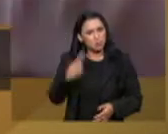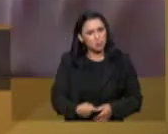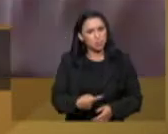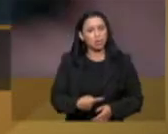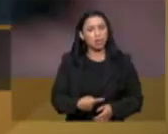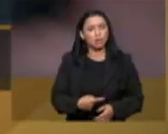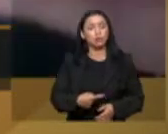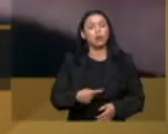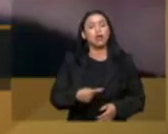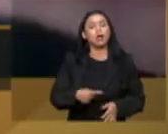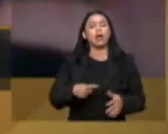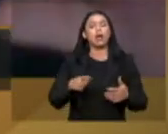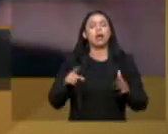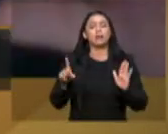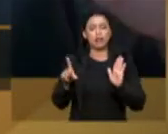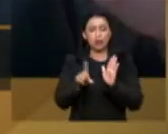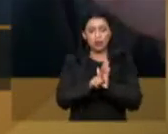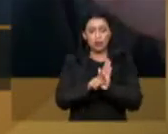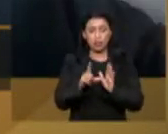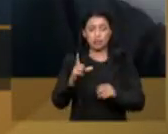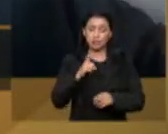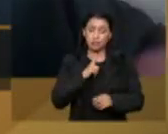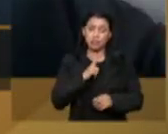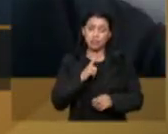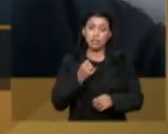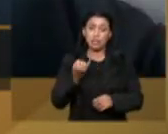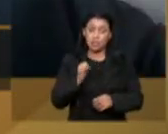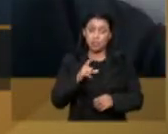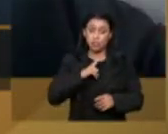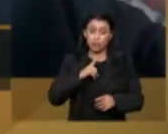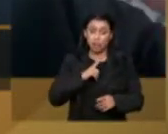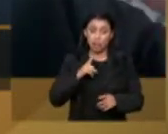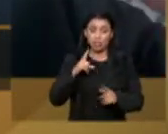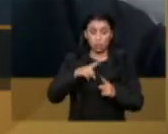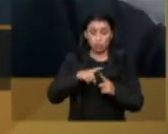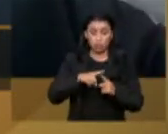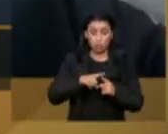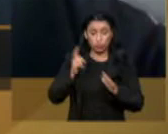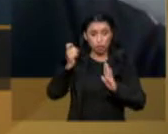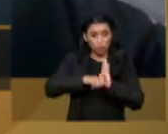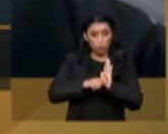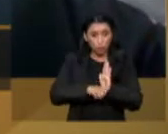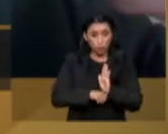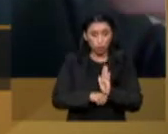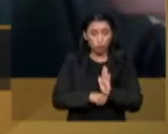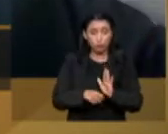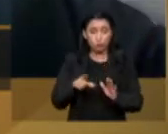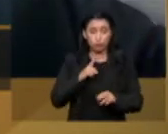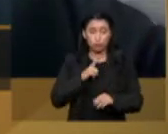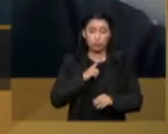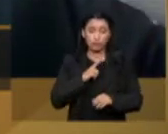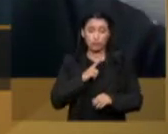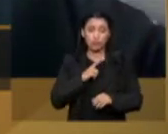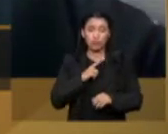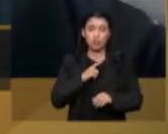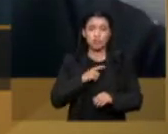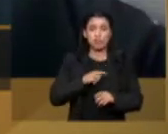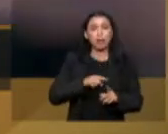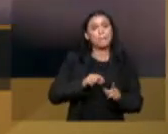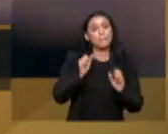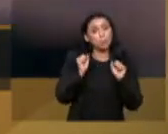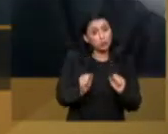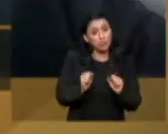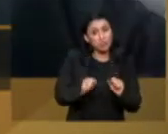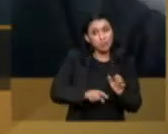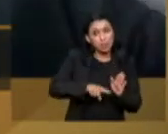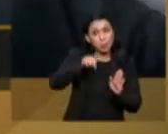que, ao regrar esses impostos, tivesse a previsão da margem de oscilação